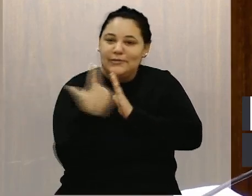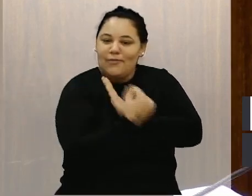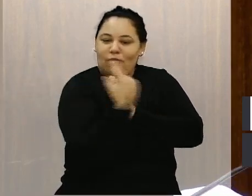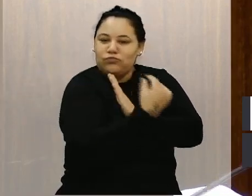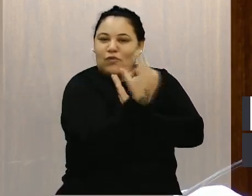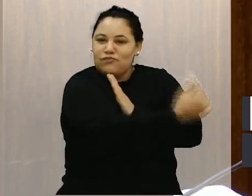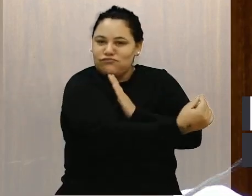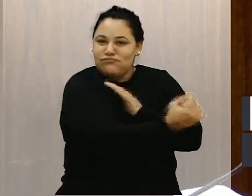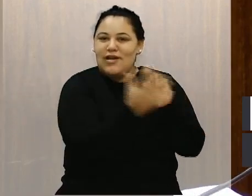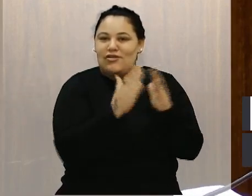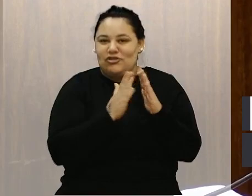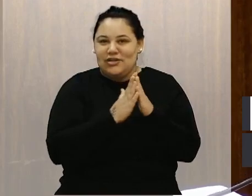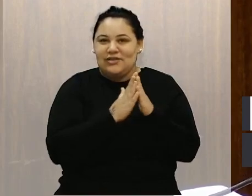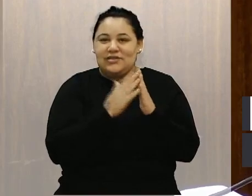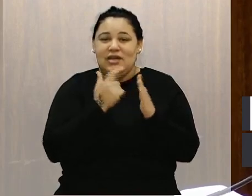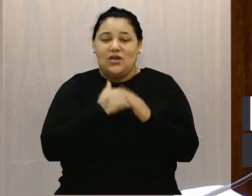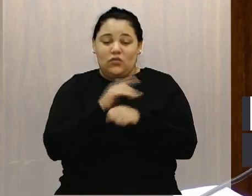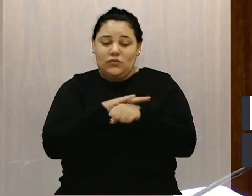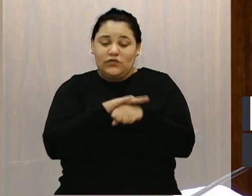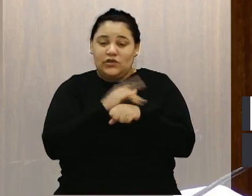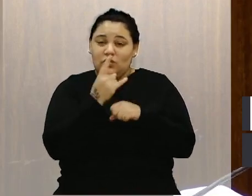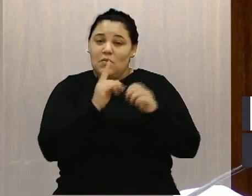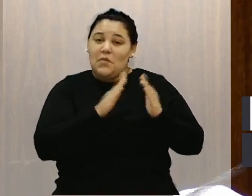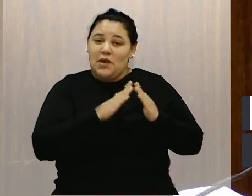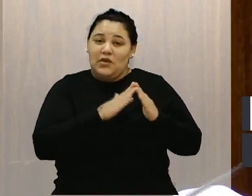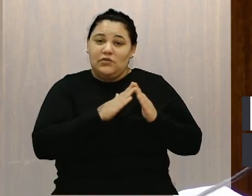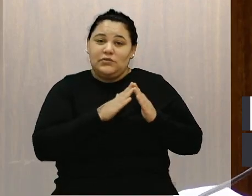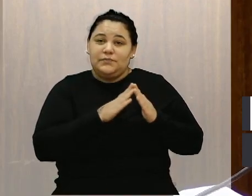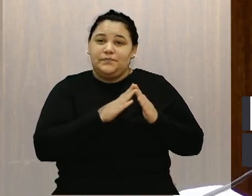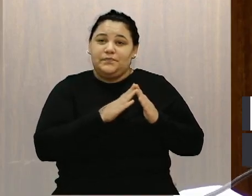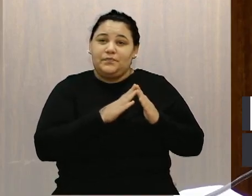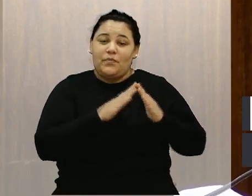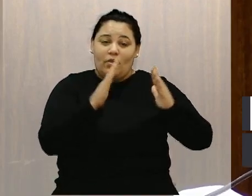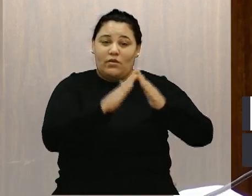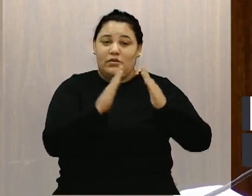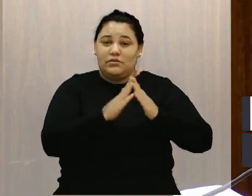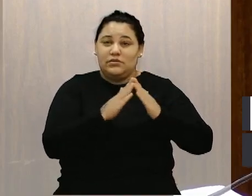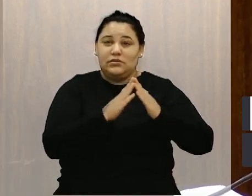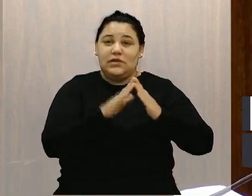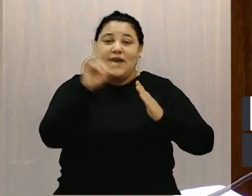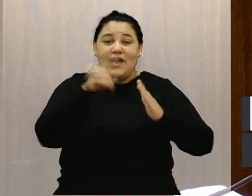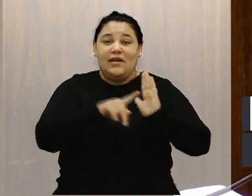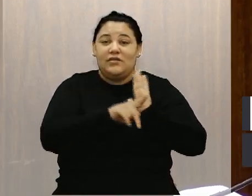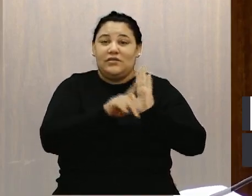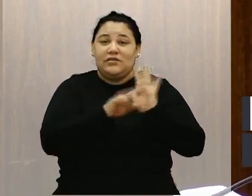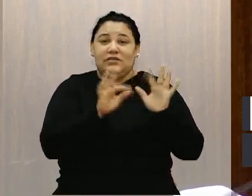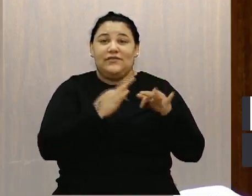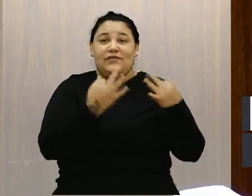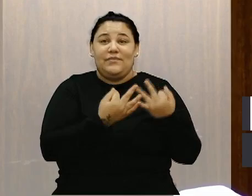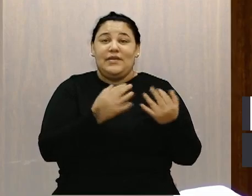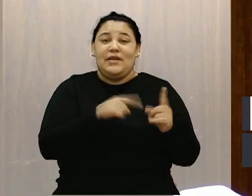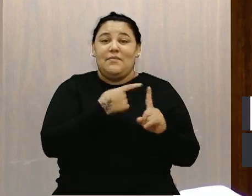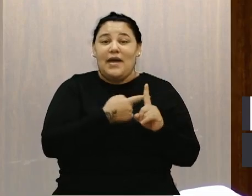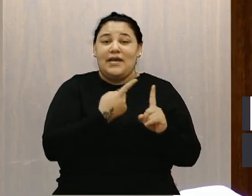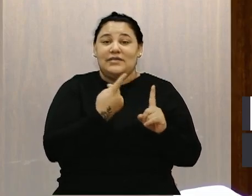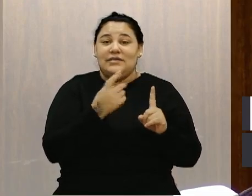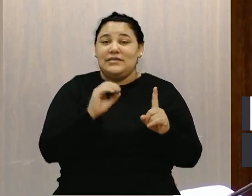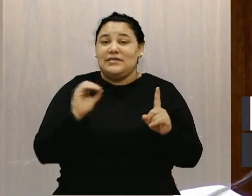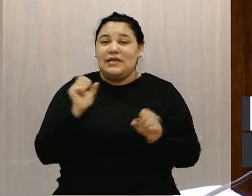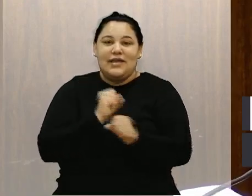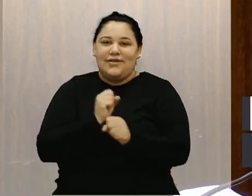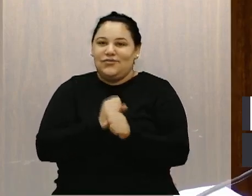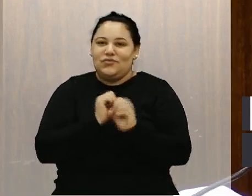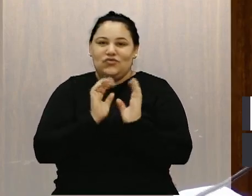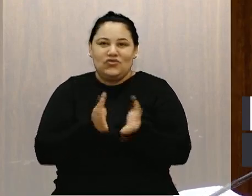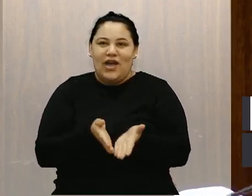suas casas. Eu falei com uma moradora que ela mora, que aquela casa é da família dela há mais de 100 anos. E que